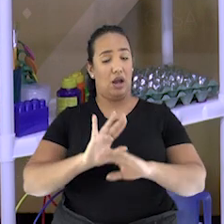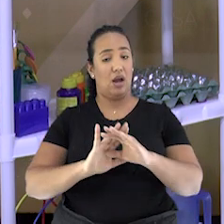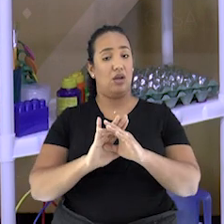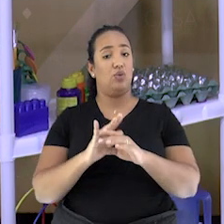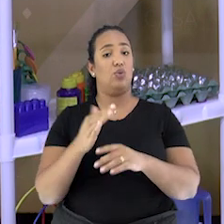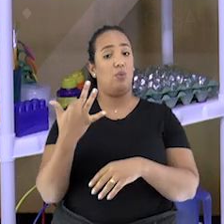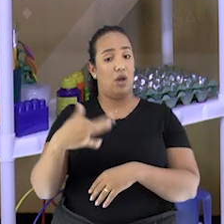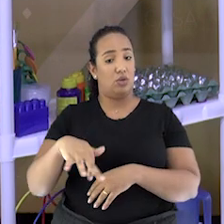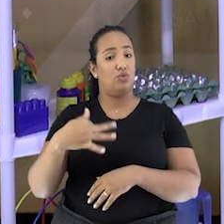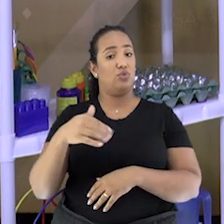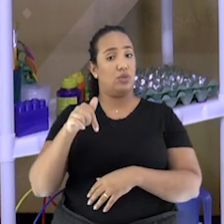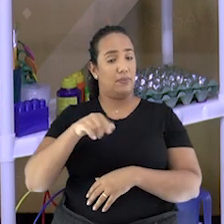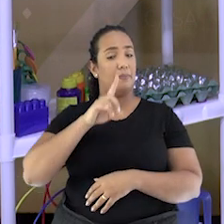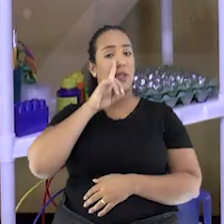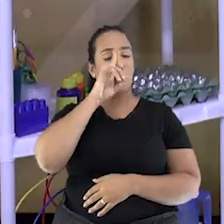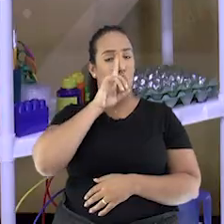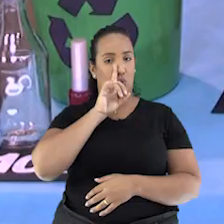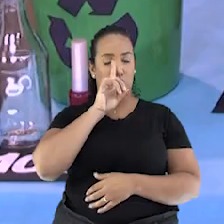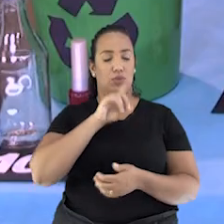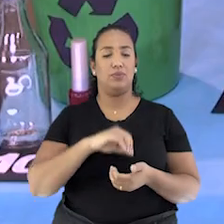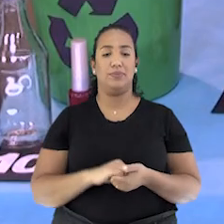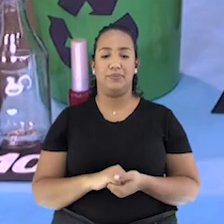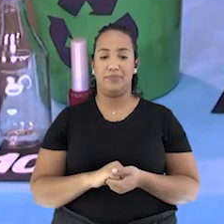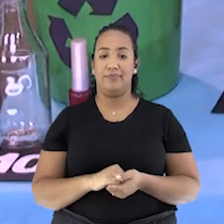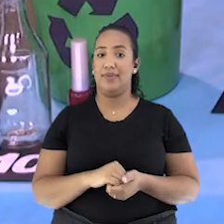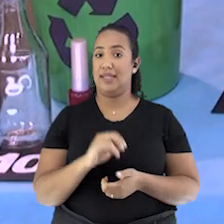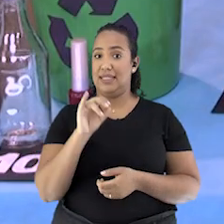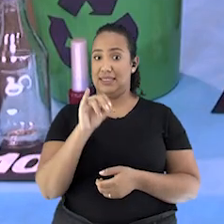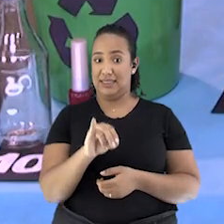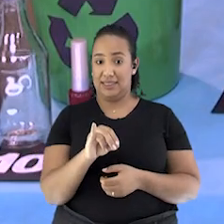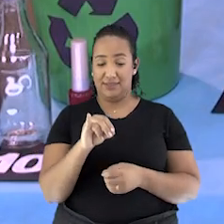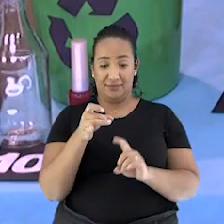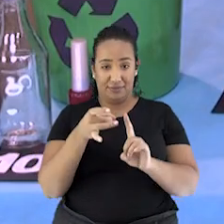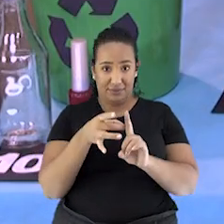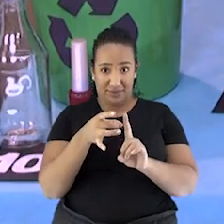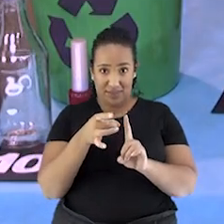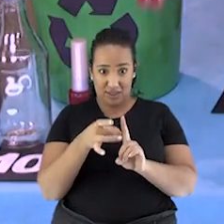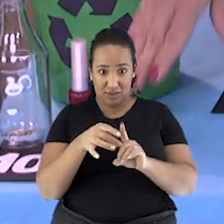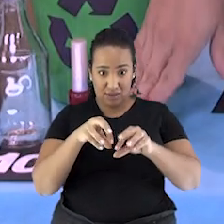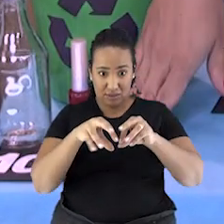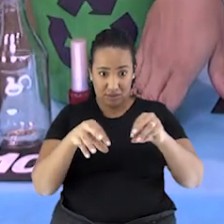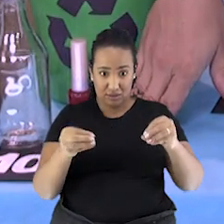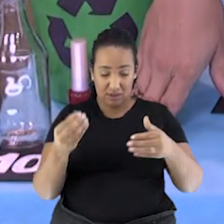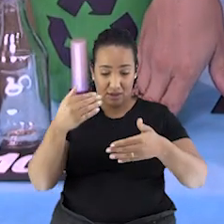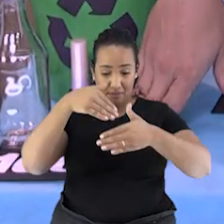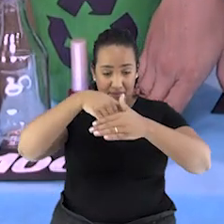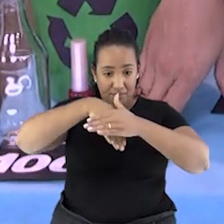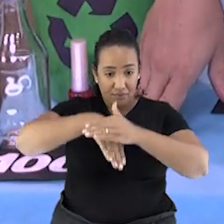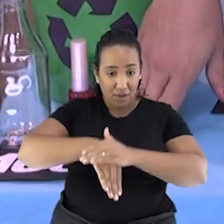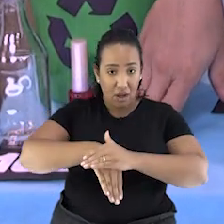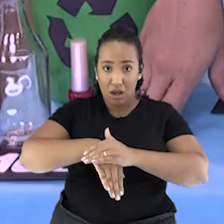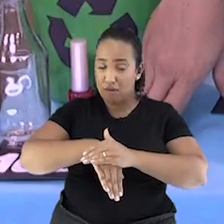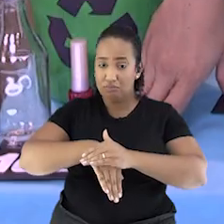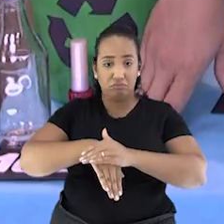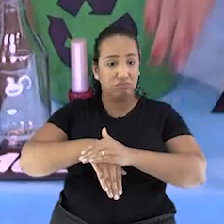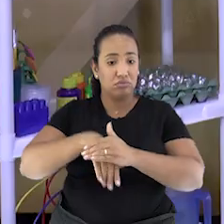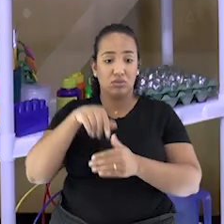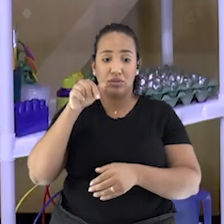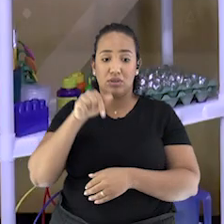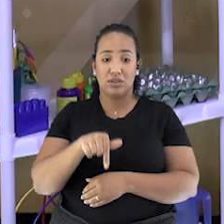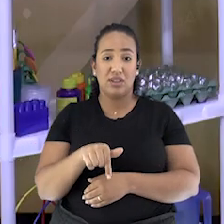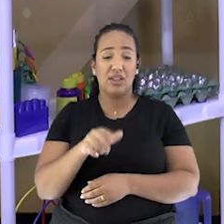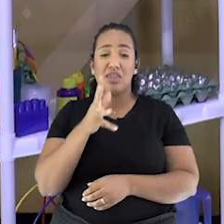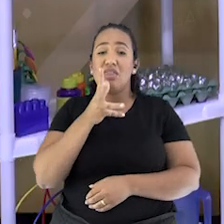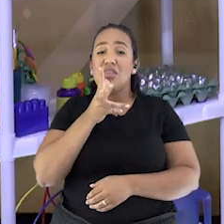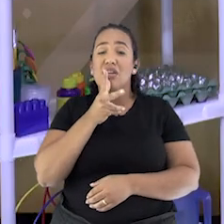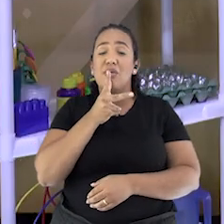colocarmos o vidro debaixo da terra, ele demorará mais de 1.000 anos para se decompor. Você